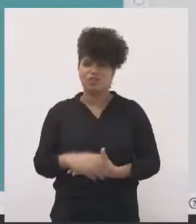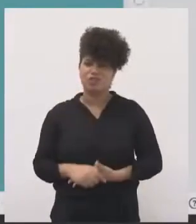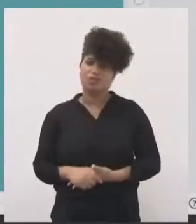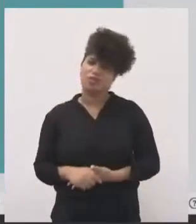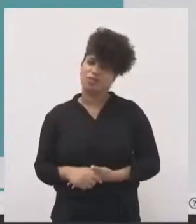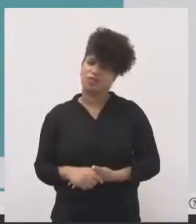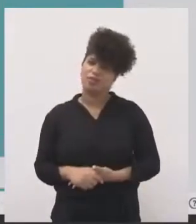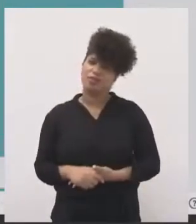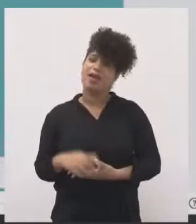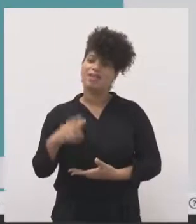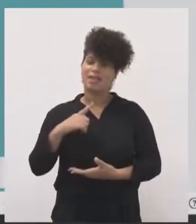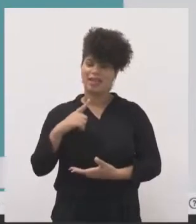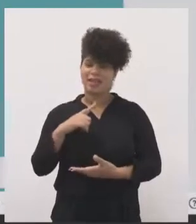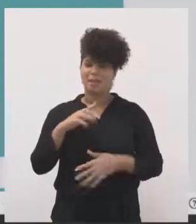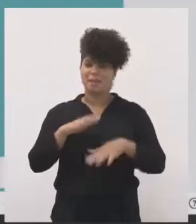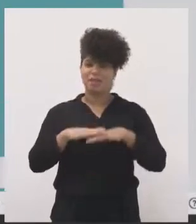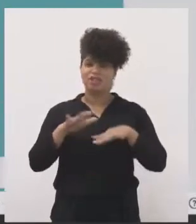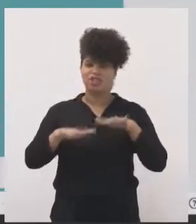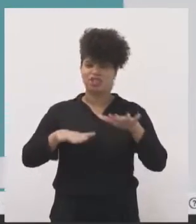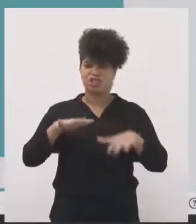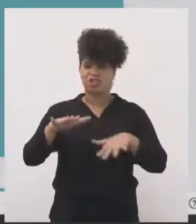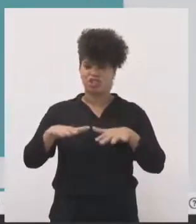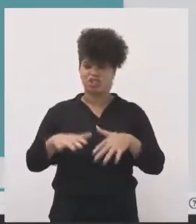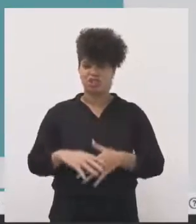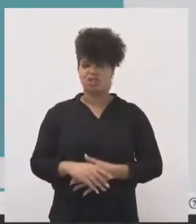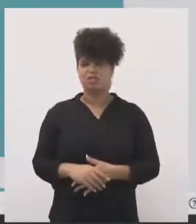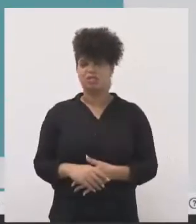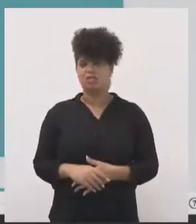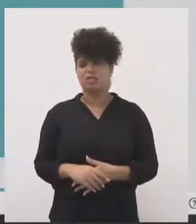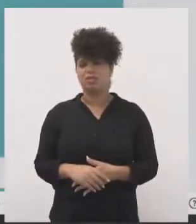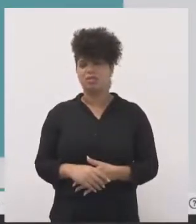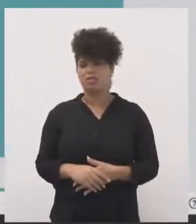Eu posso colocar umas patinhas de dinossauro passando.